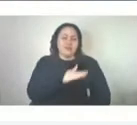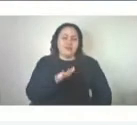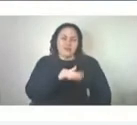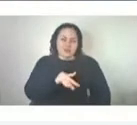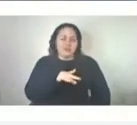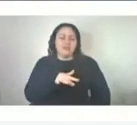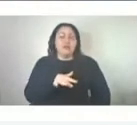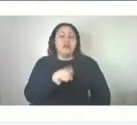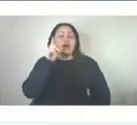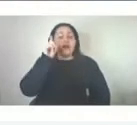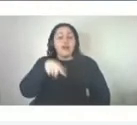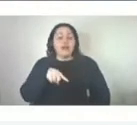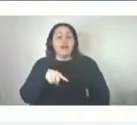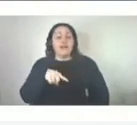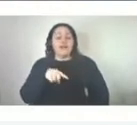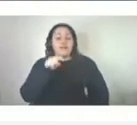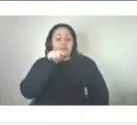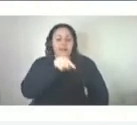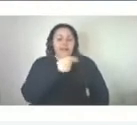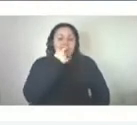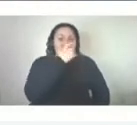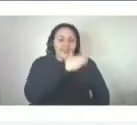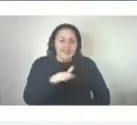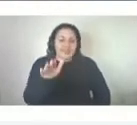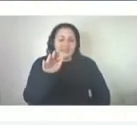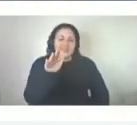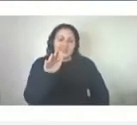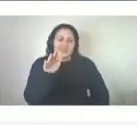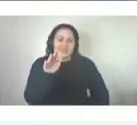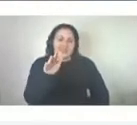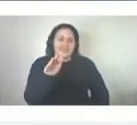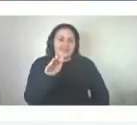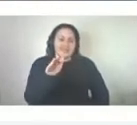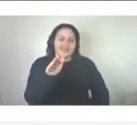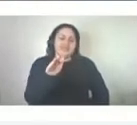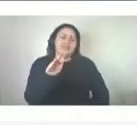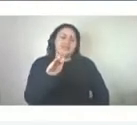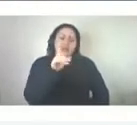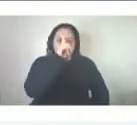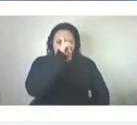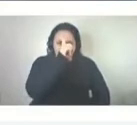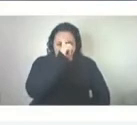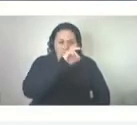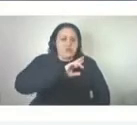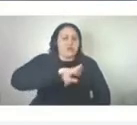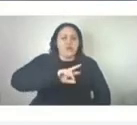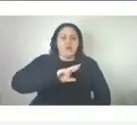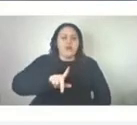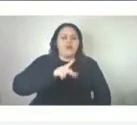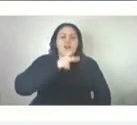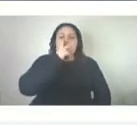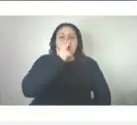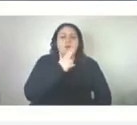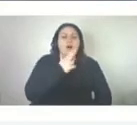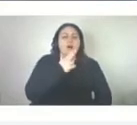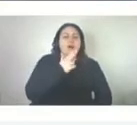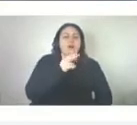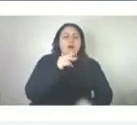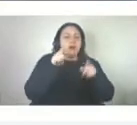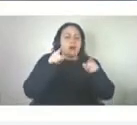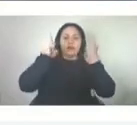criança hospitalizada não é miniaturizar um cuidado de adulto e não é marionetizar